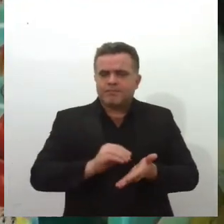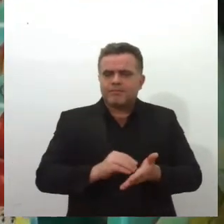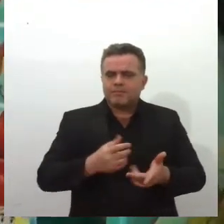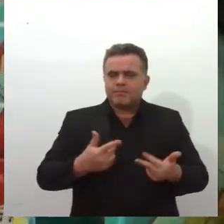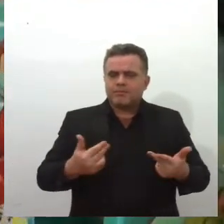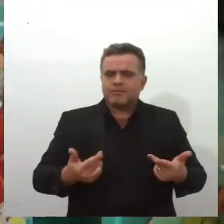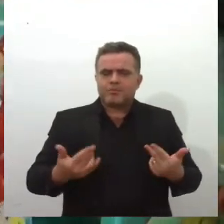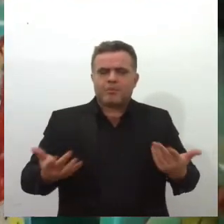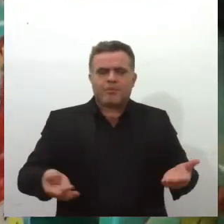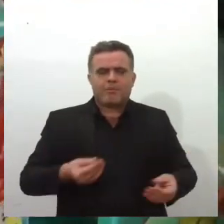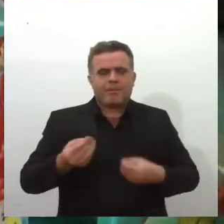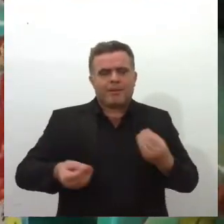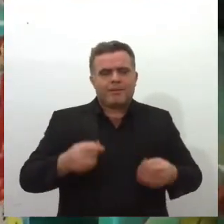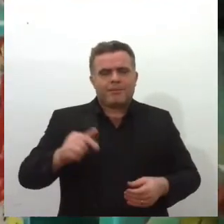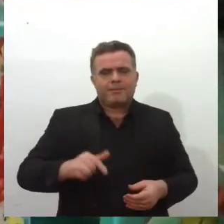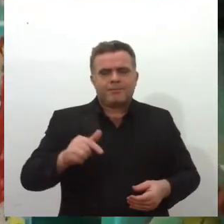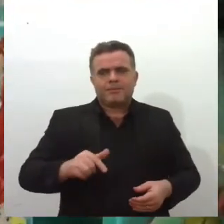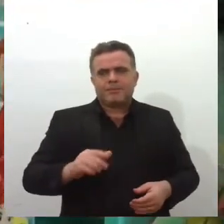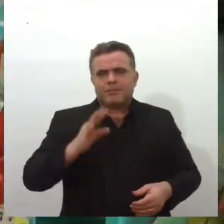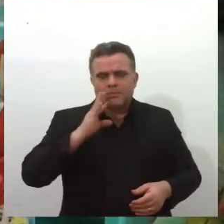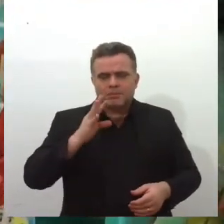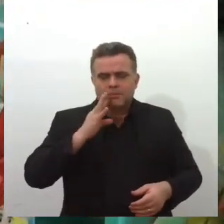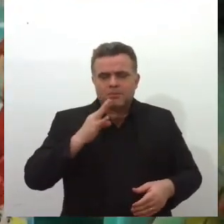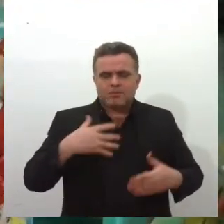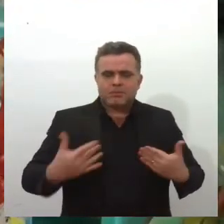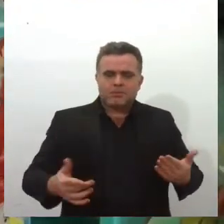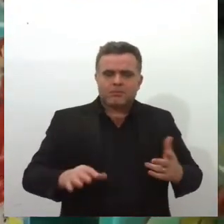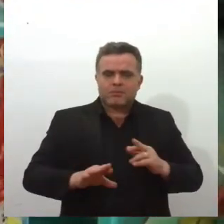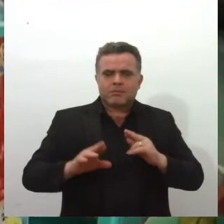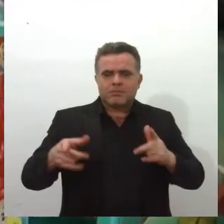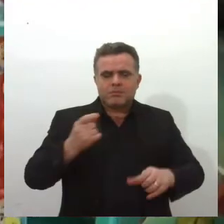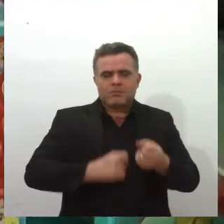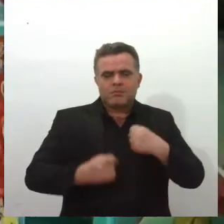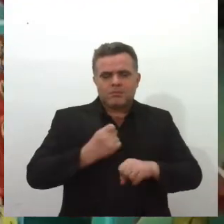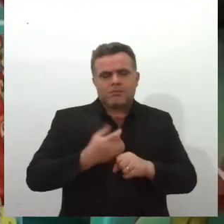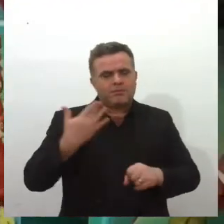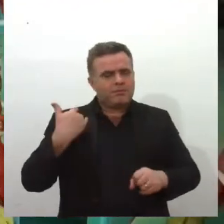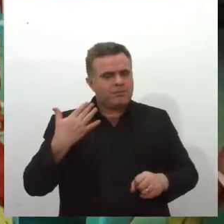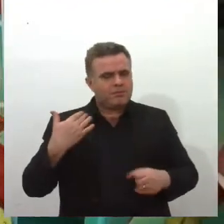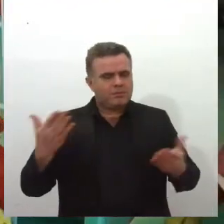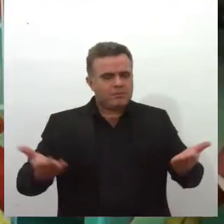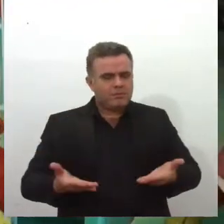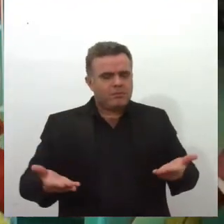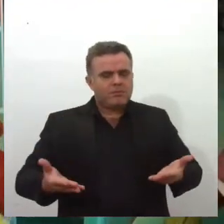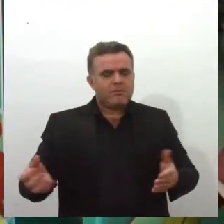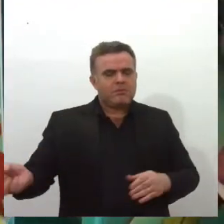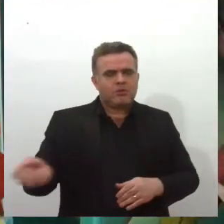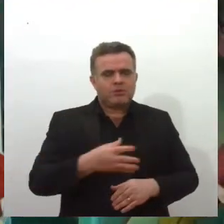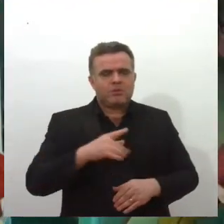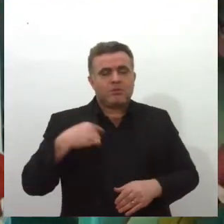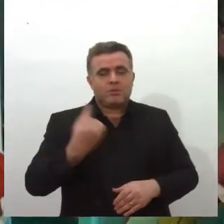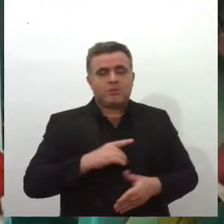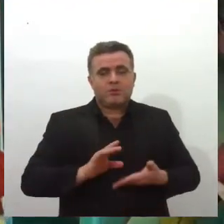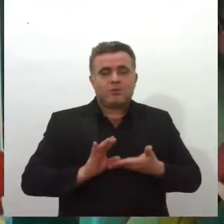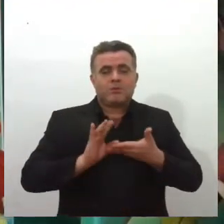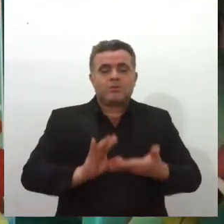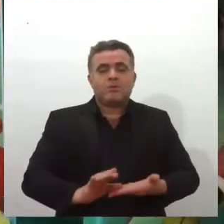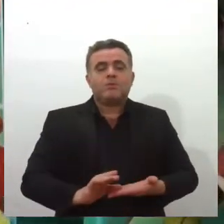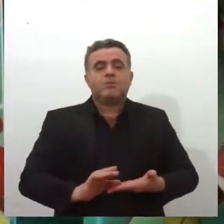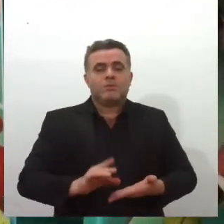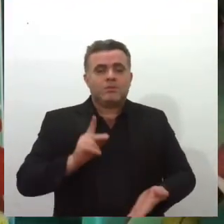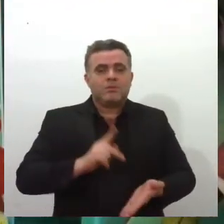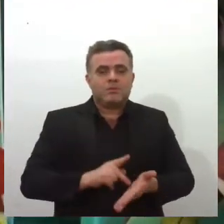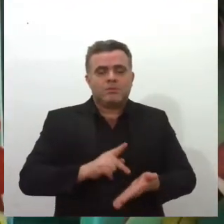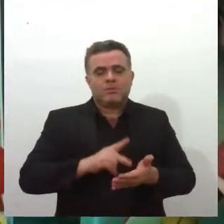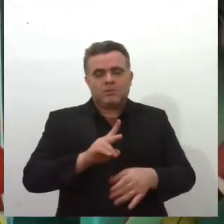Estocamos, fizemos um estoque bem legal, bem acima do ano passado. O que teve de novidade, nós investimos para realmente atender